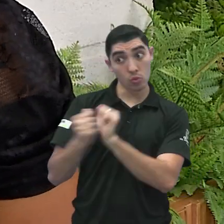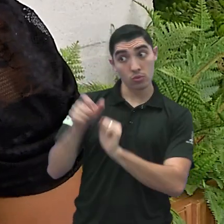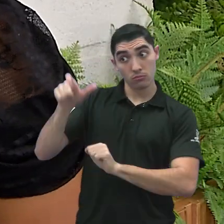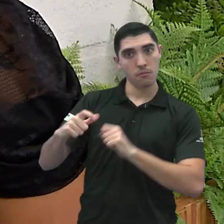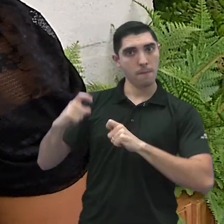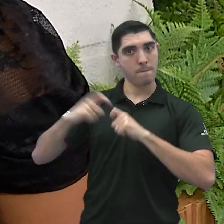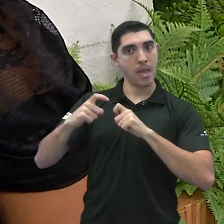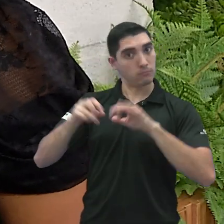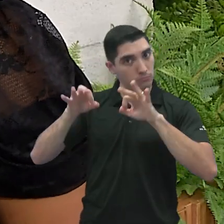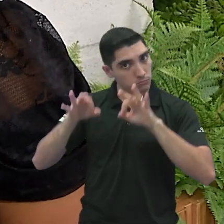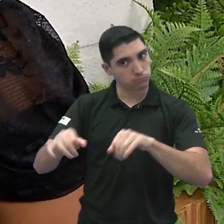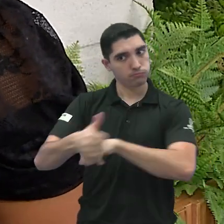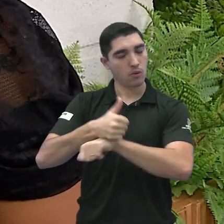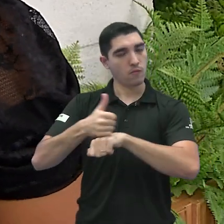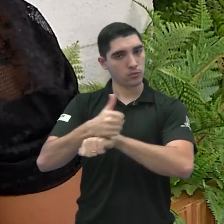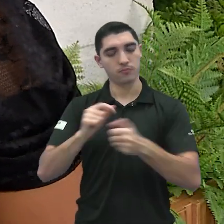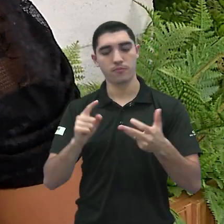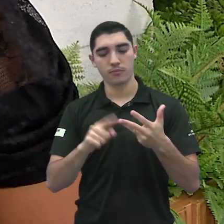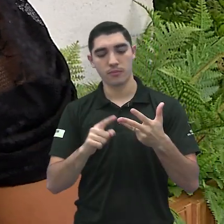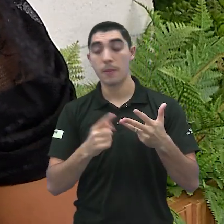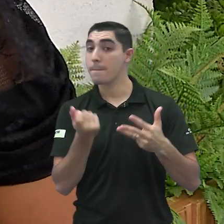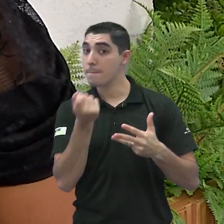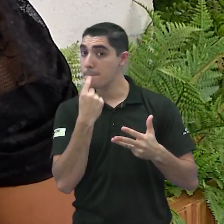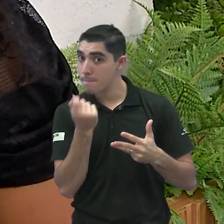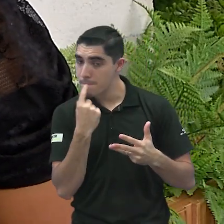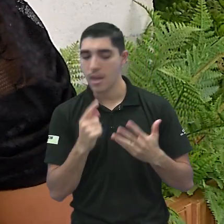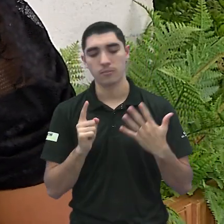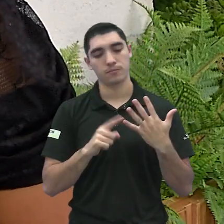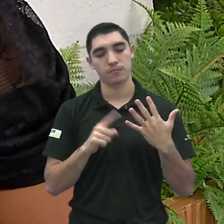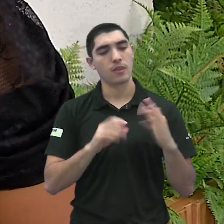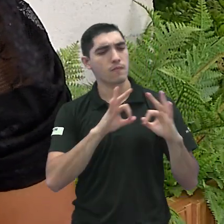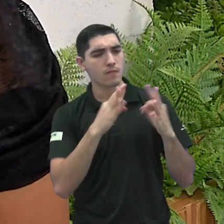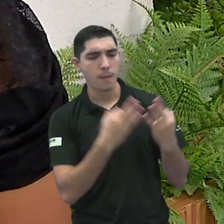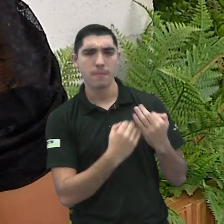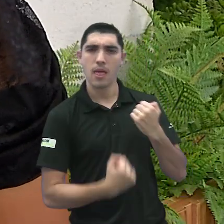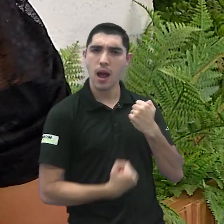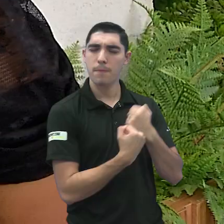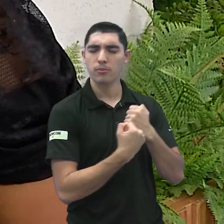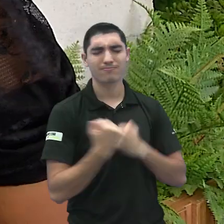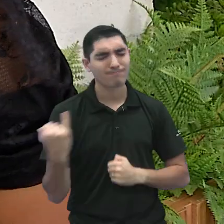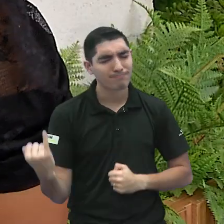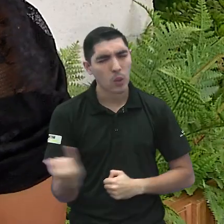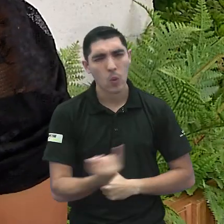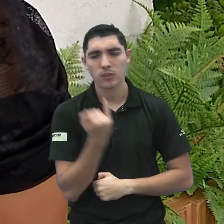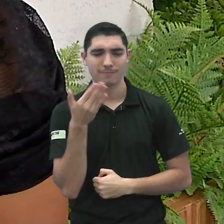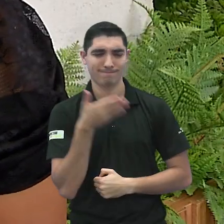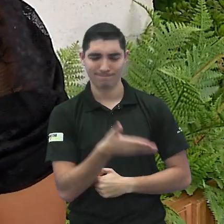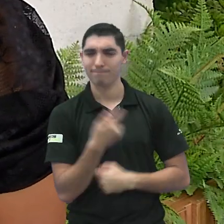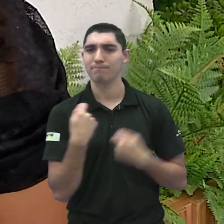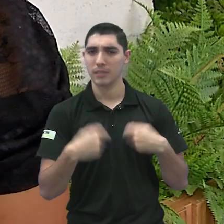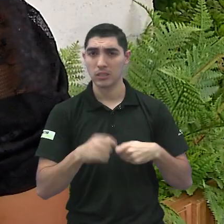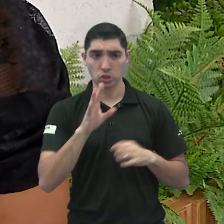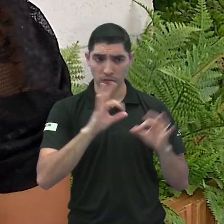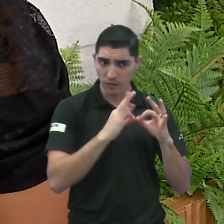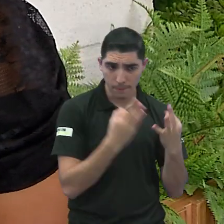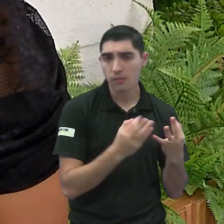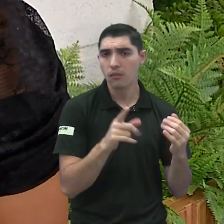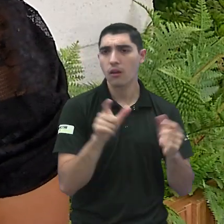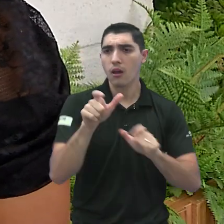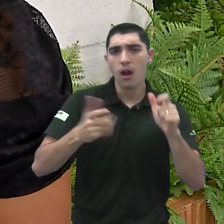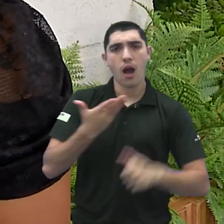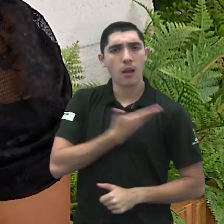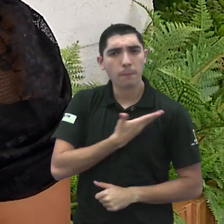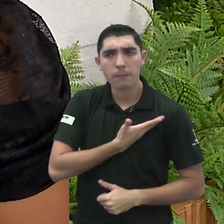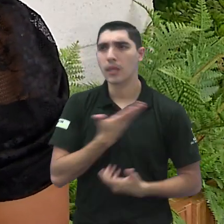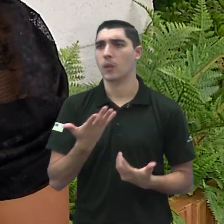seus devidos lugares. O tratamento, né, com o profissional adequado, a medicação, né, ajuda dos